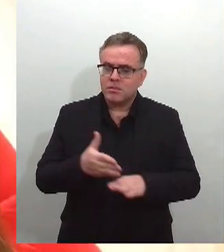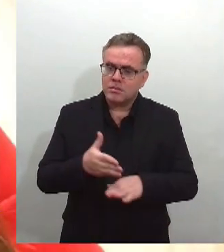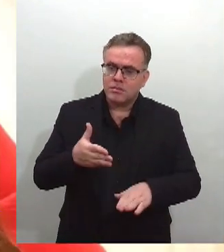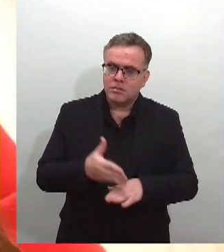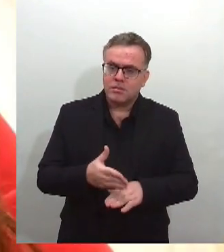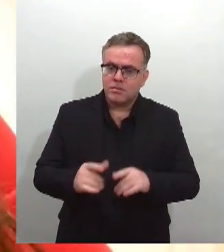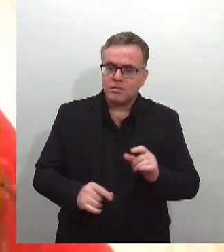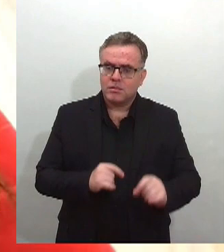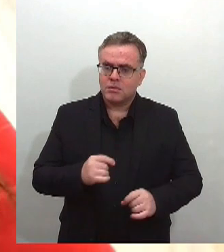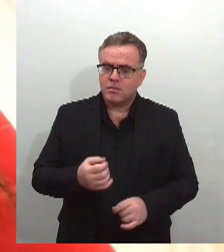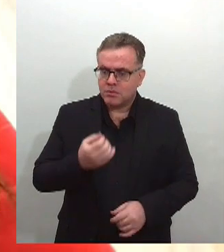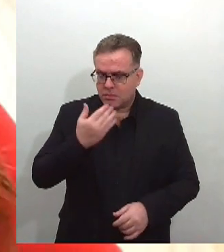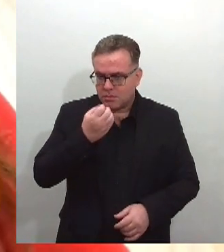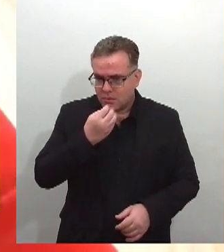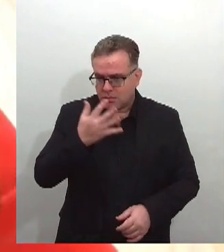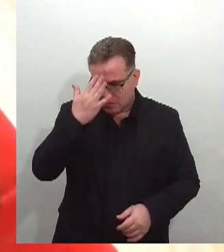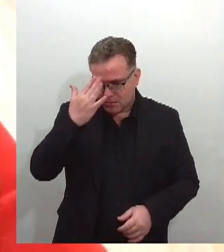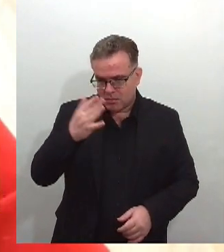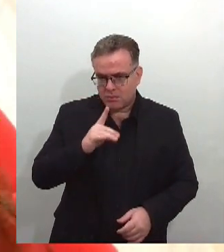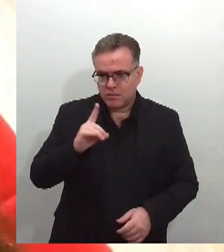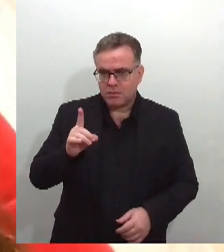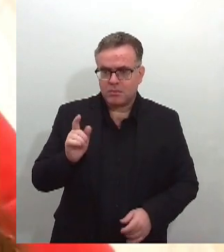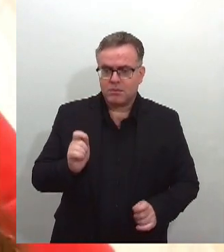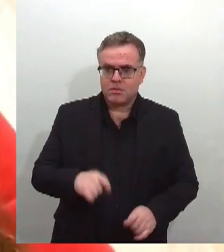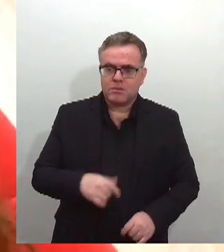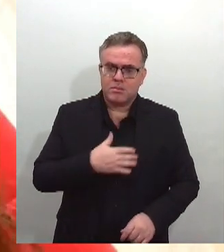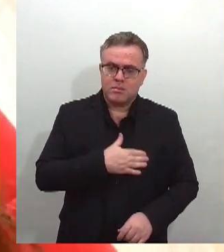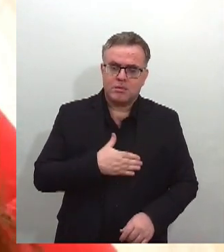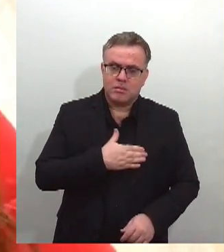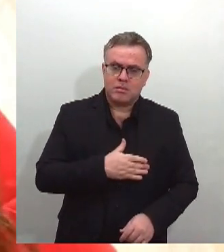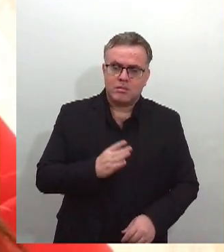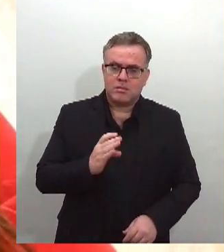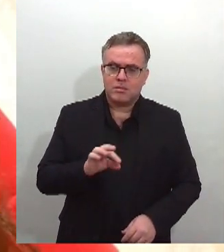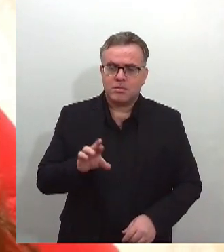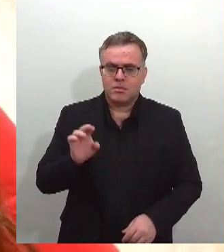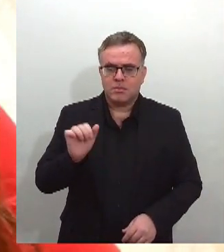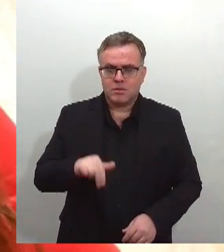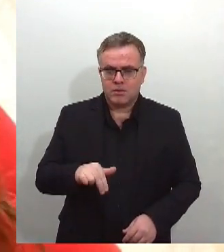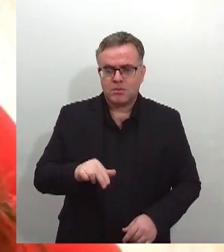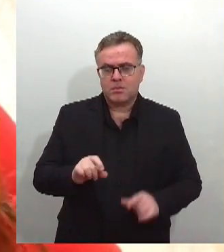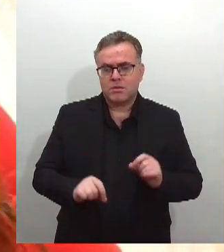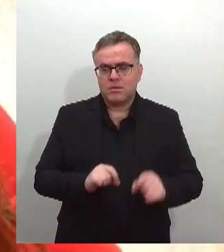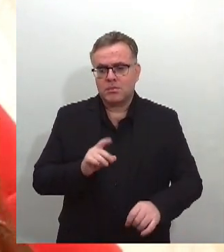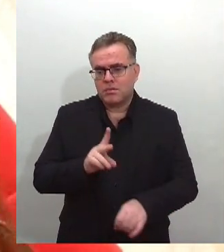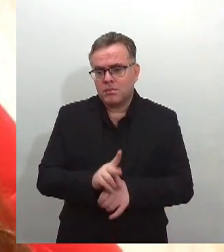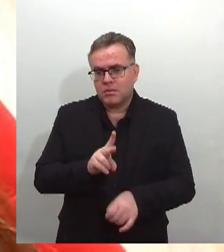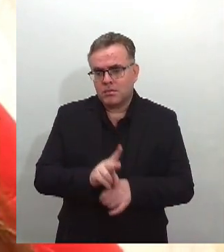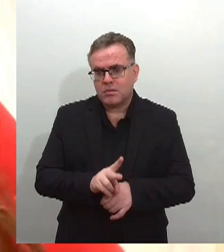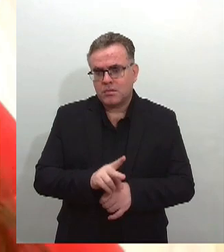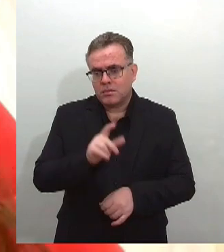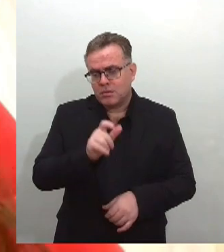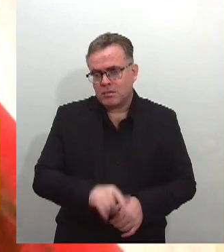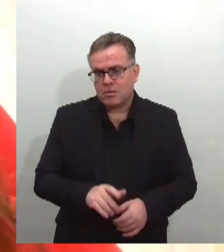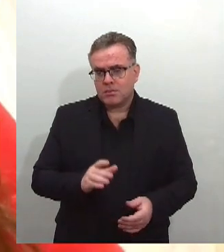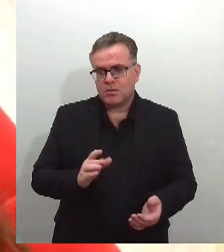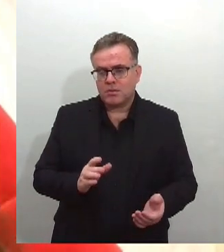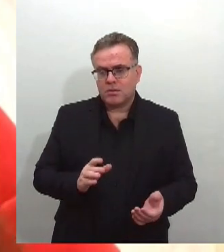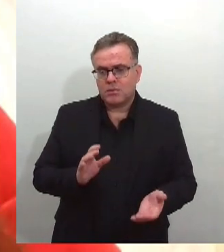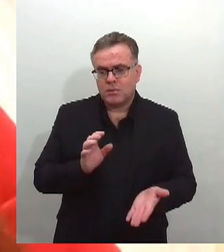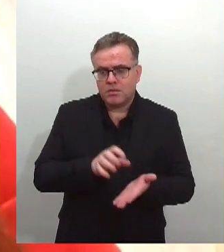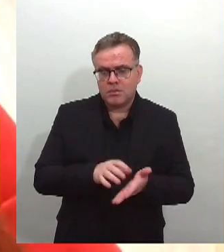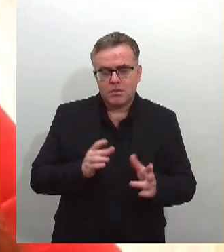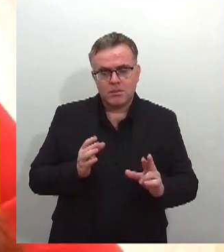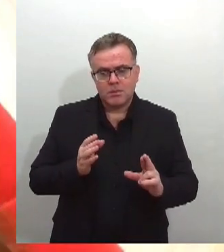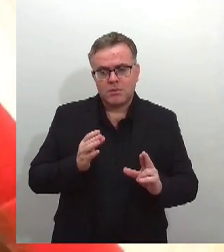Deus. Querida, os CRAMs, eles são Centros de Referência de Atendimento à Mulher, que tem como objetivo acolher essa